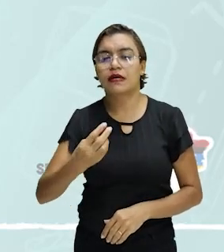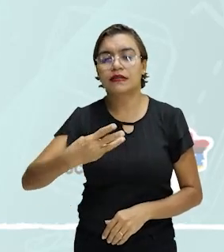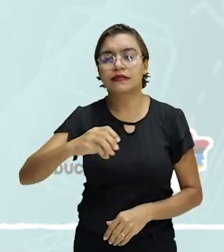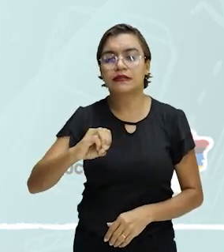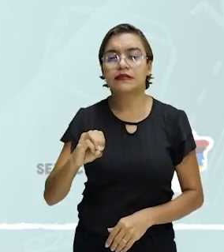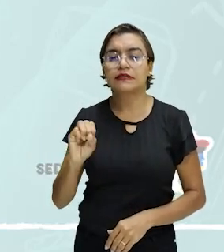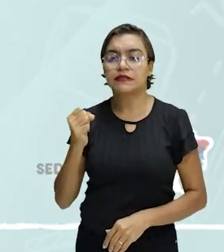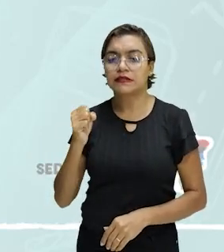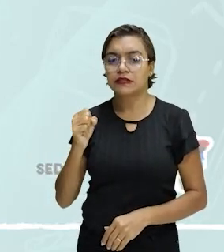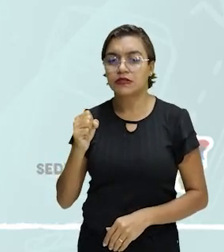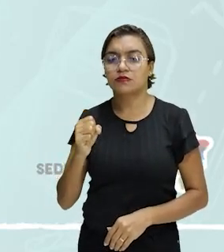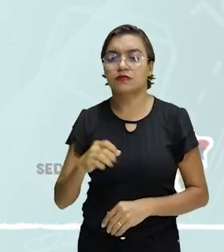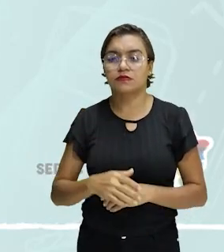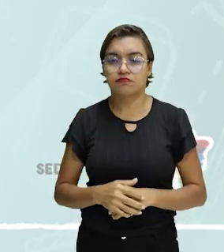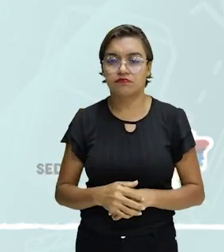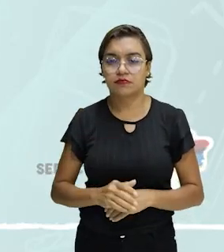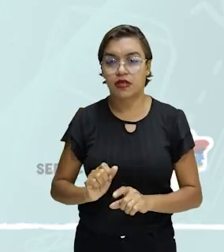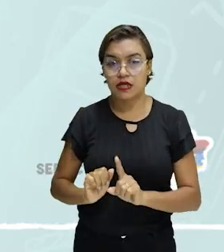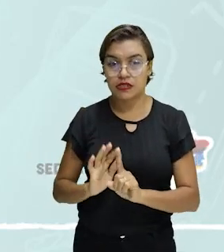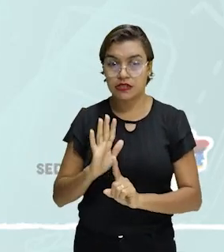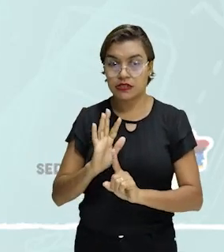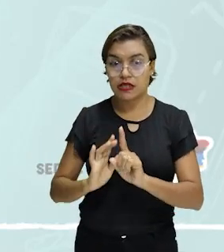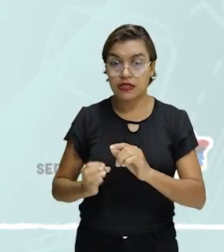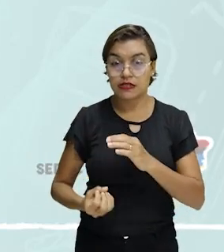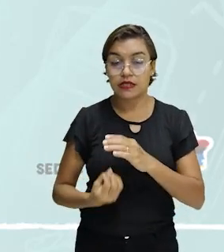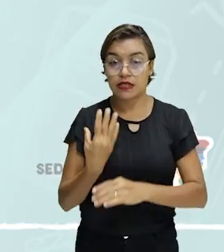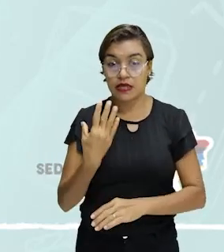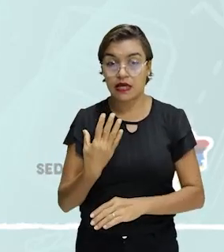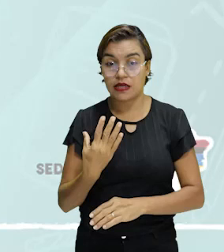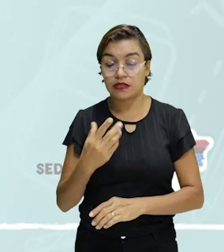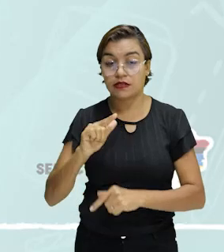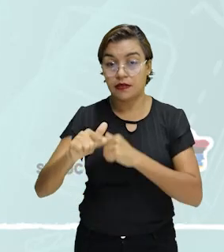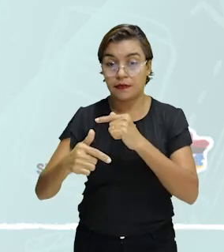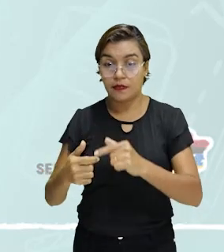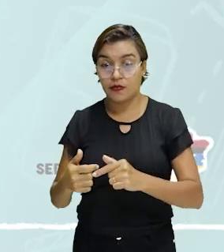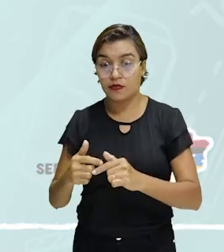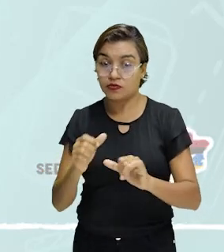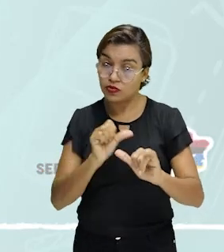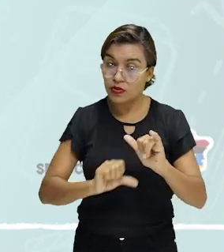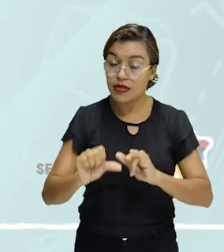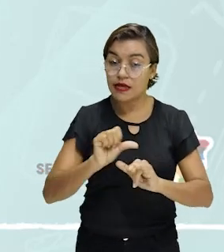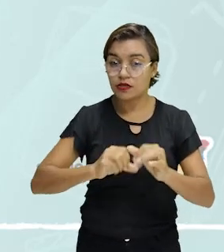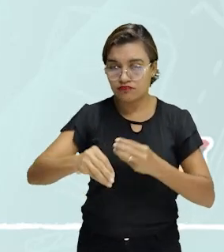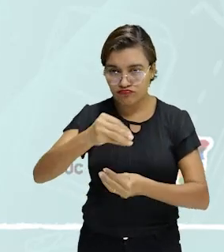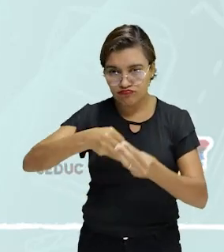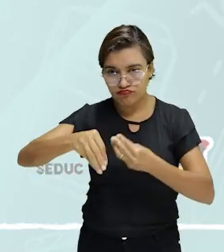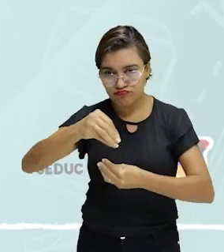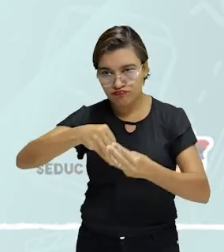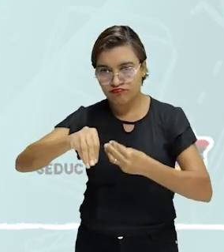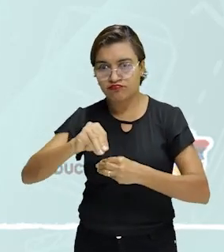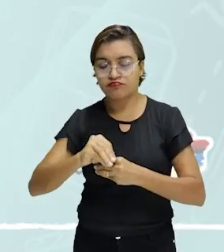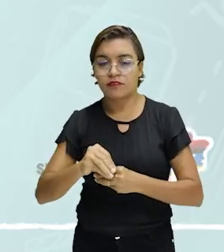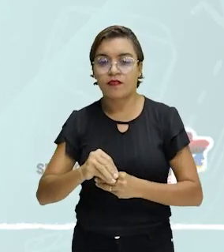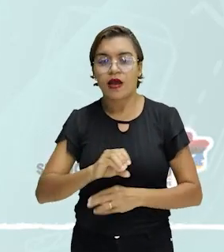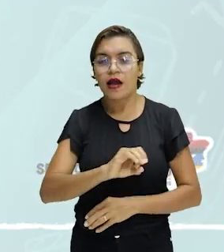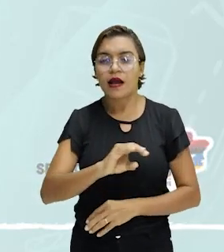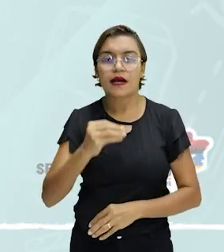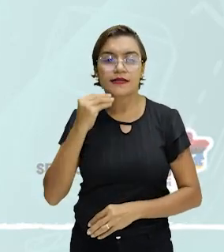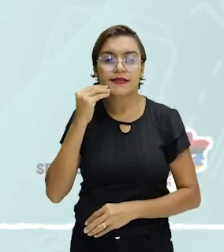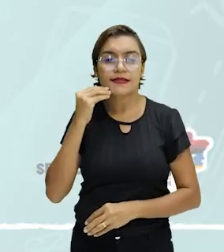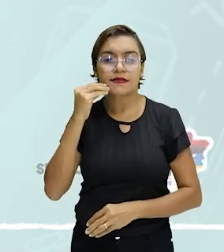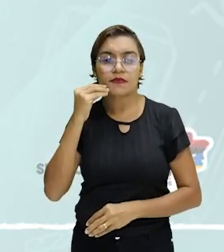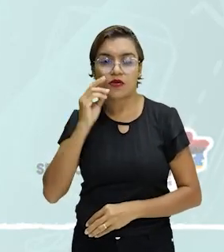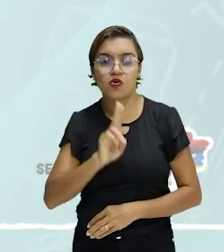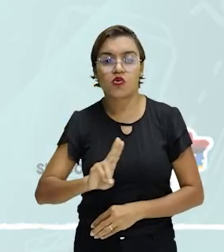gás formadas imediatamente após os reagentes serem misturados. Em cada experimento, usou-se